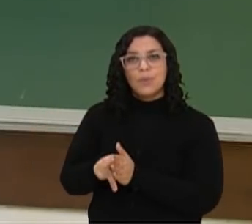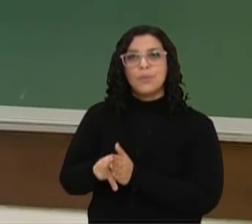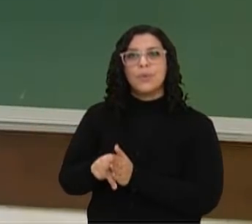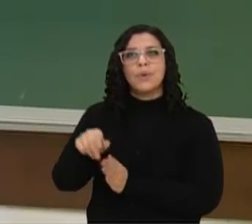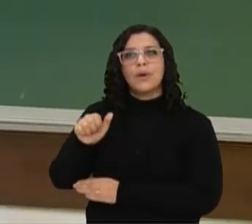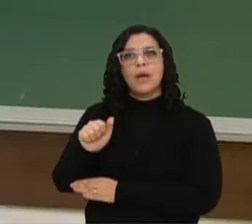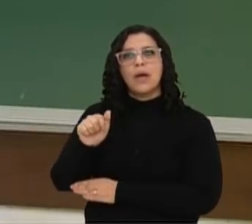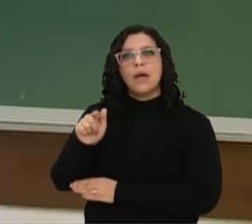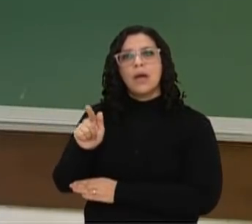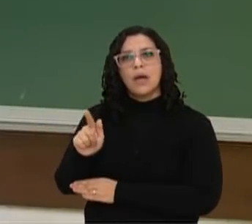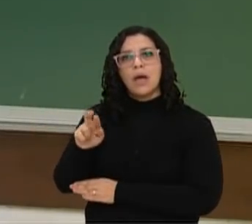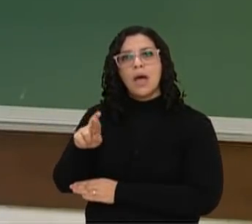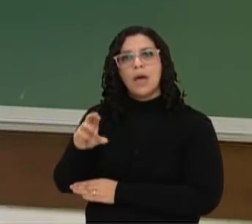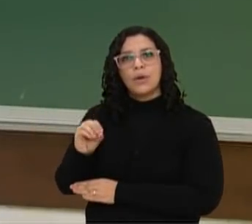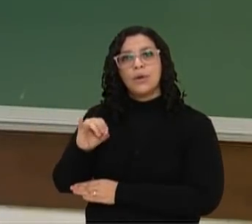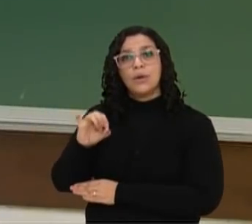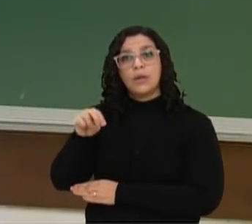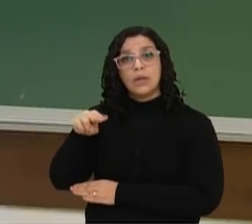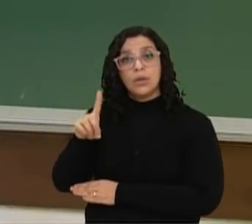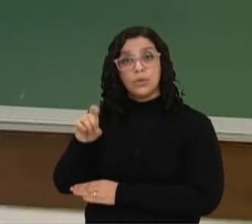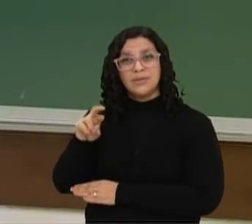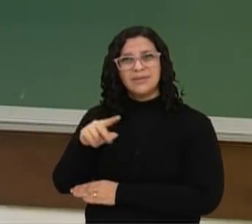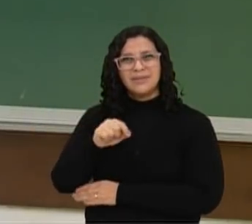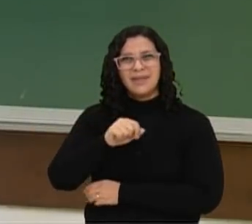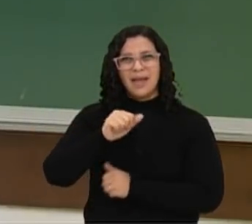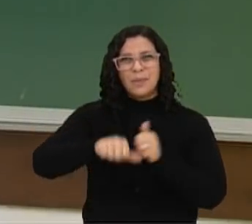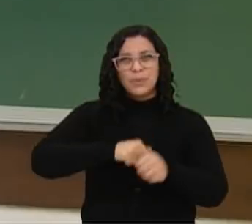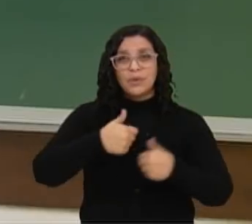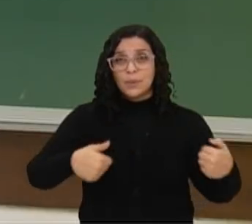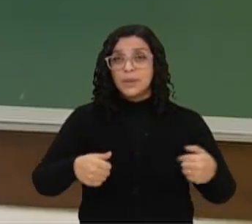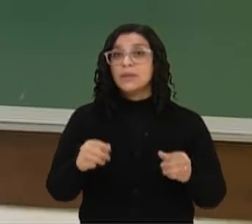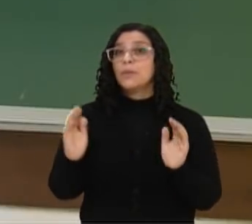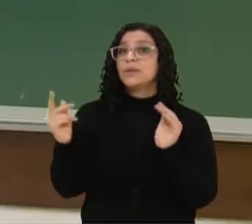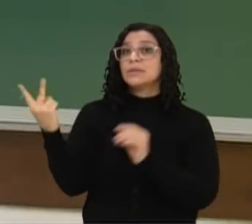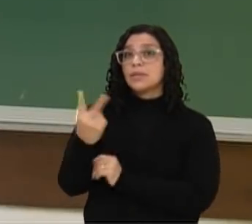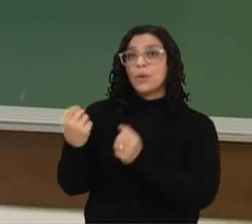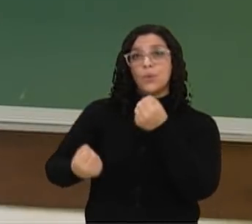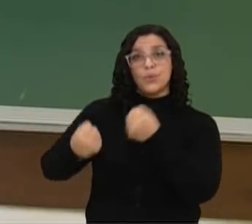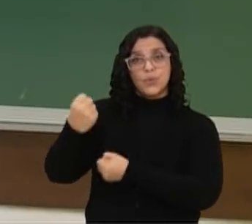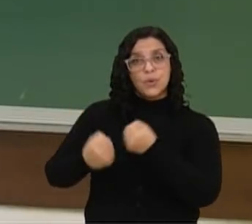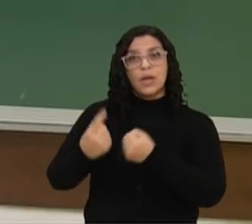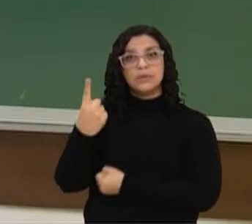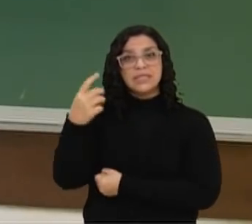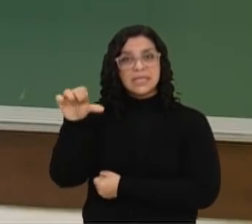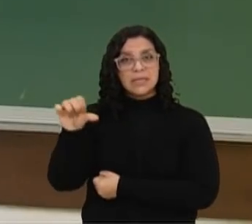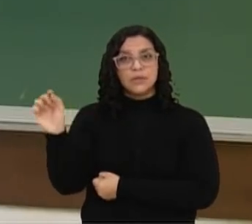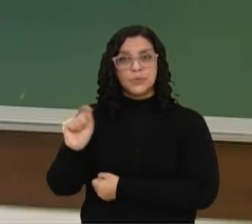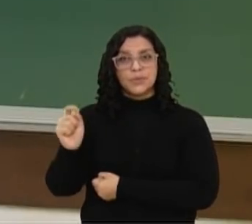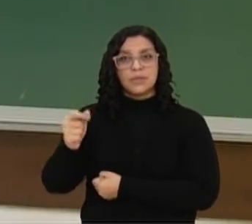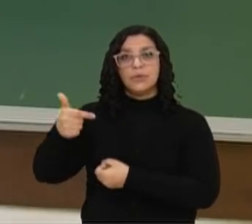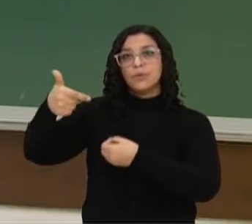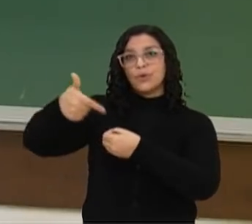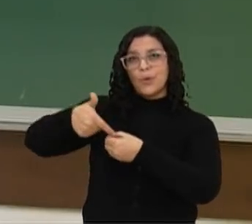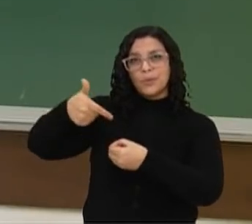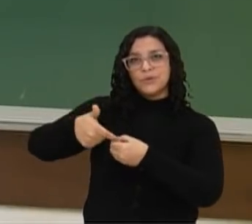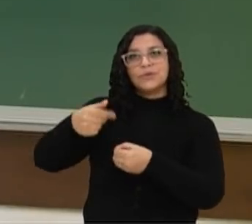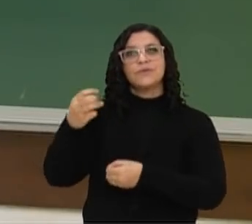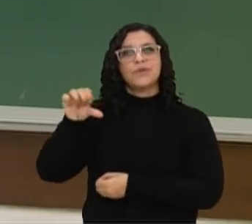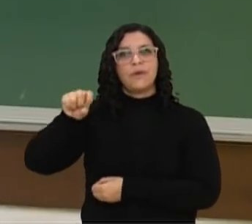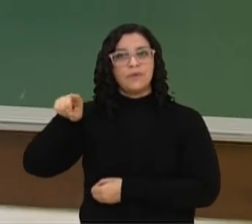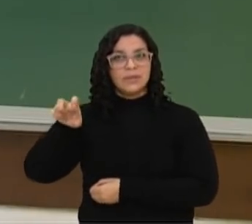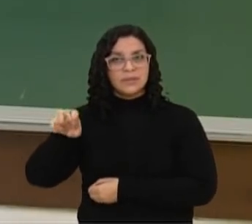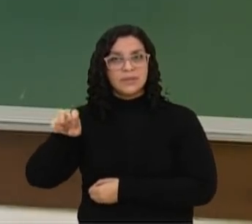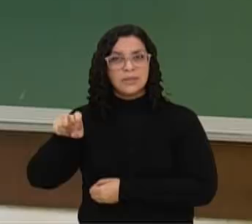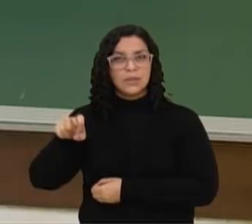por quem? Pela indústria automobilística, com 16%, de combustíveis, com 9,5%,